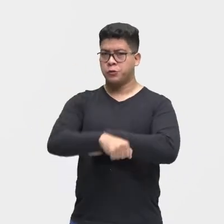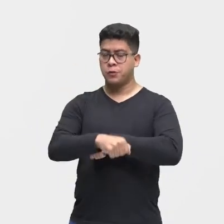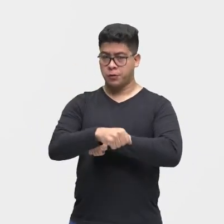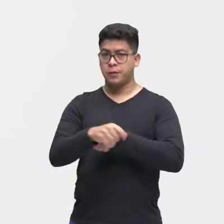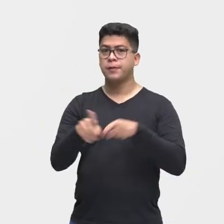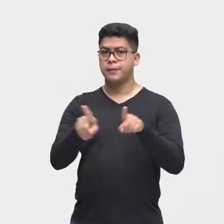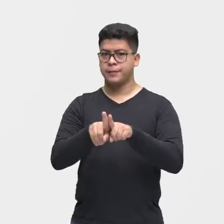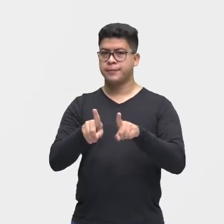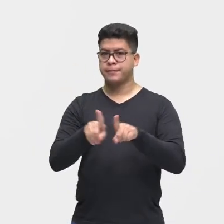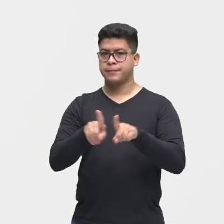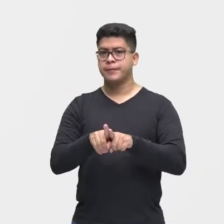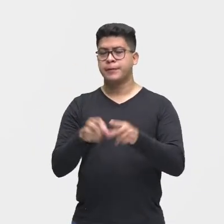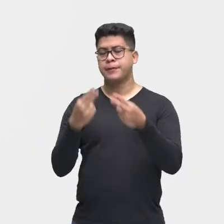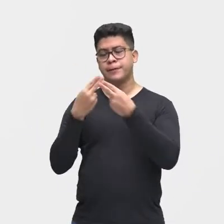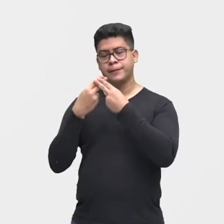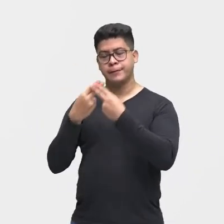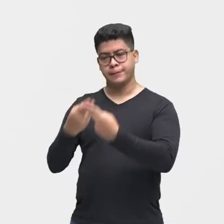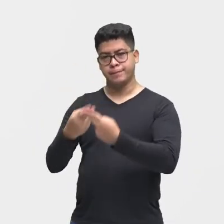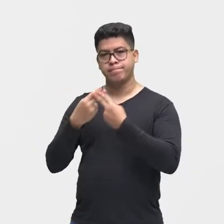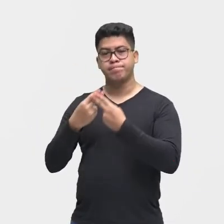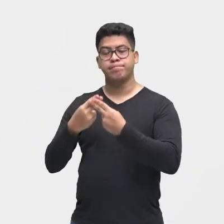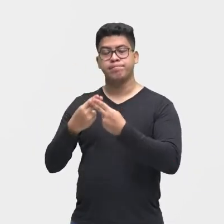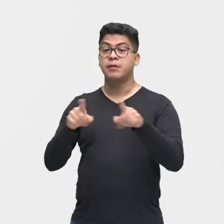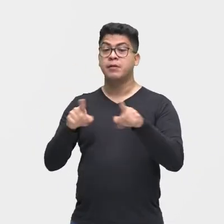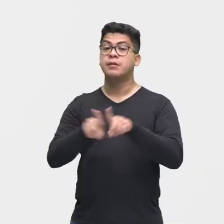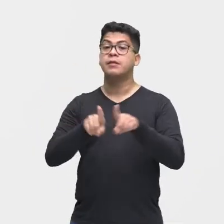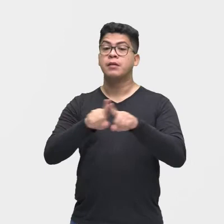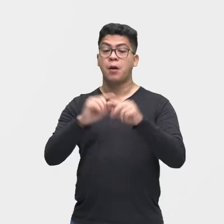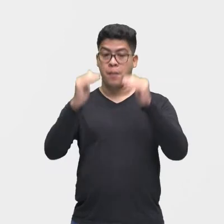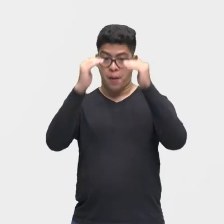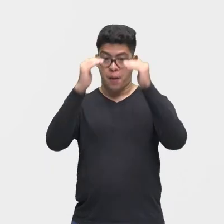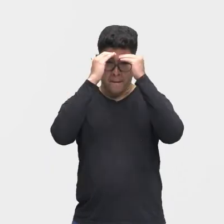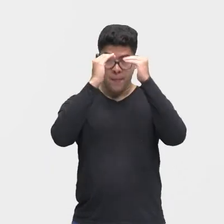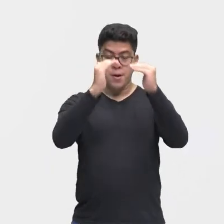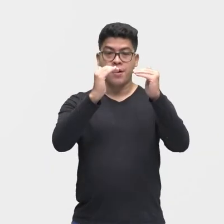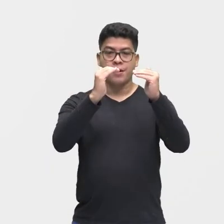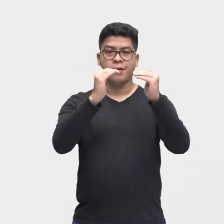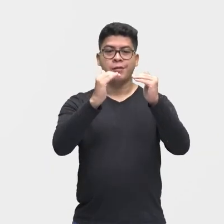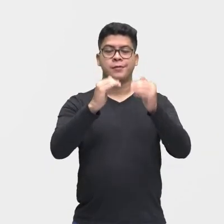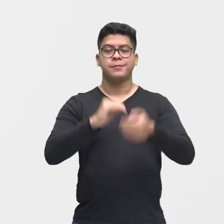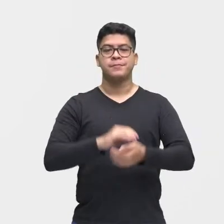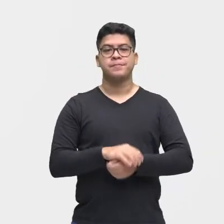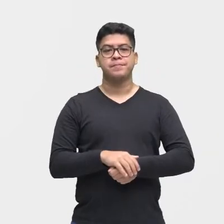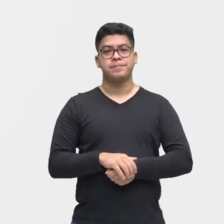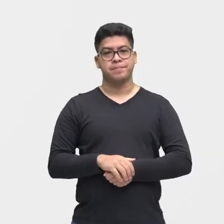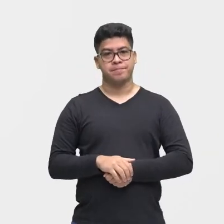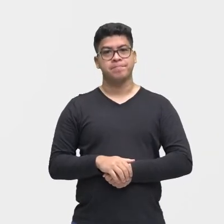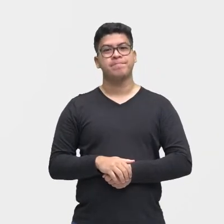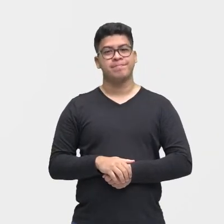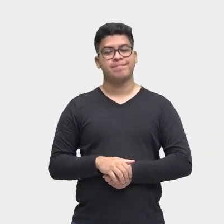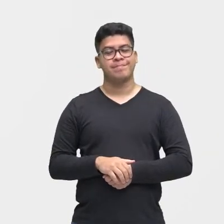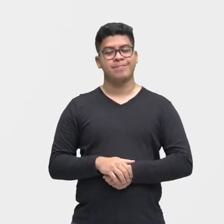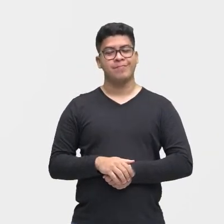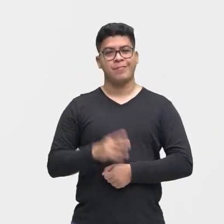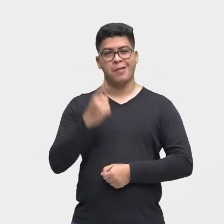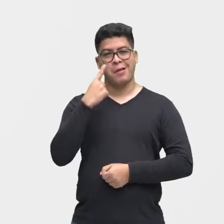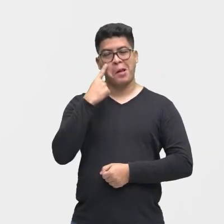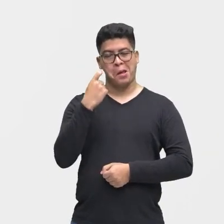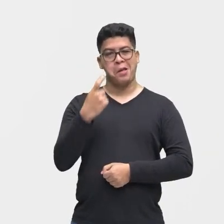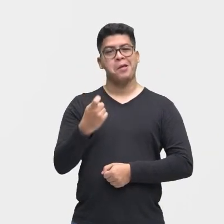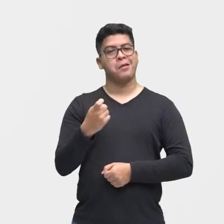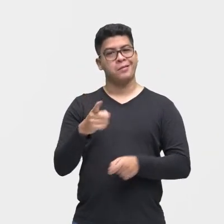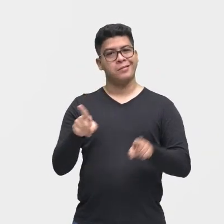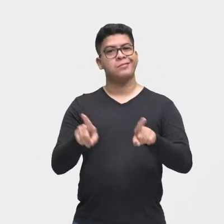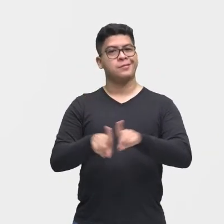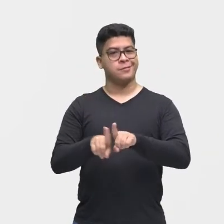a questão da paciência e do respeito ao adversário é interessante né olha